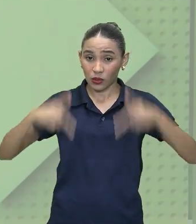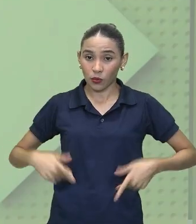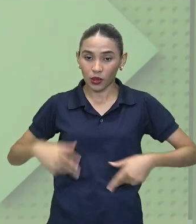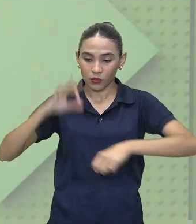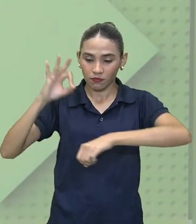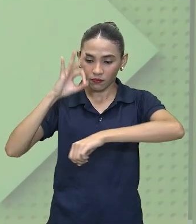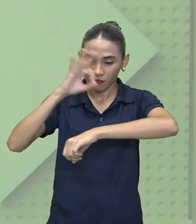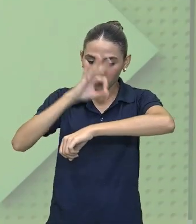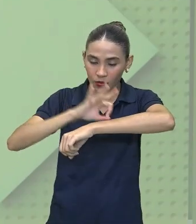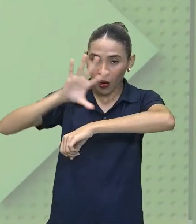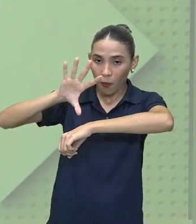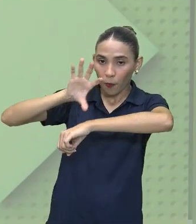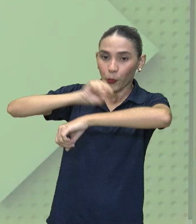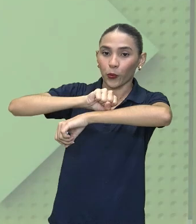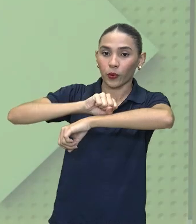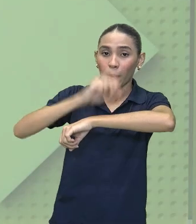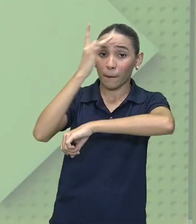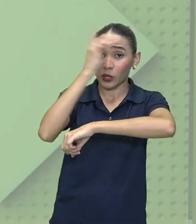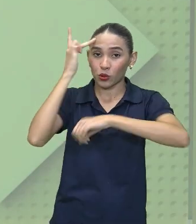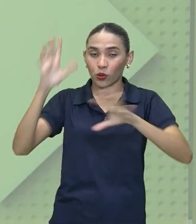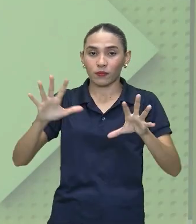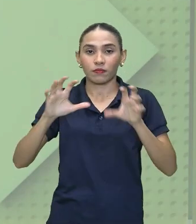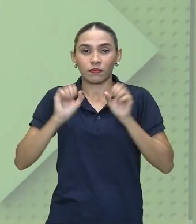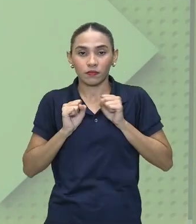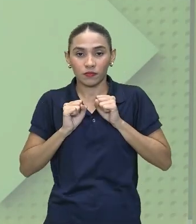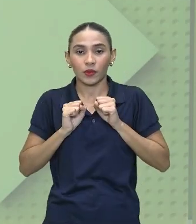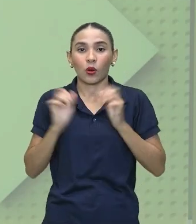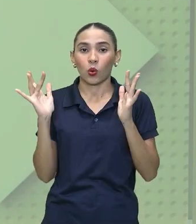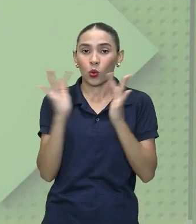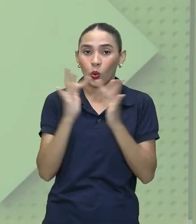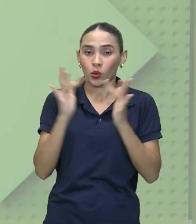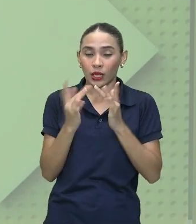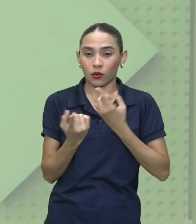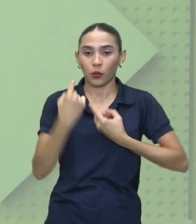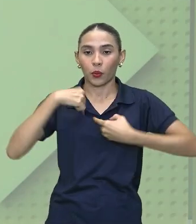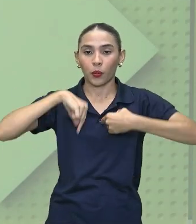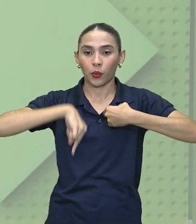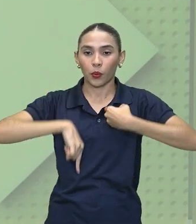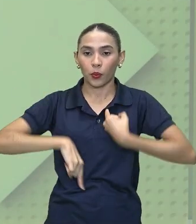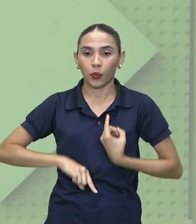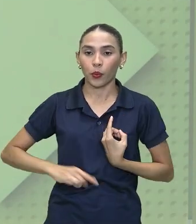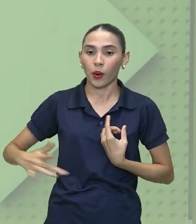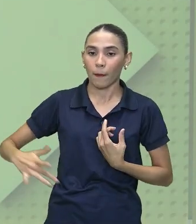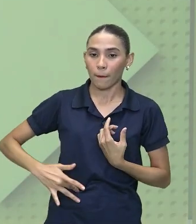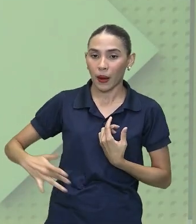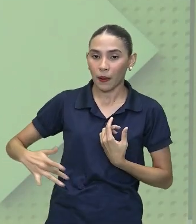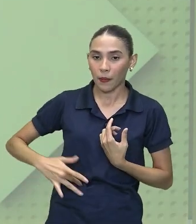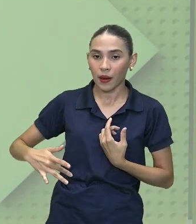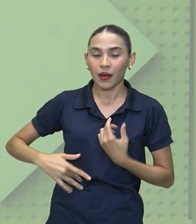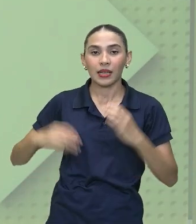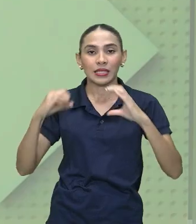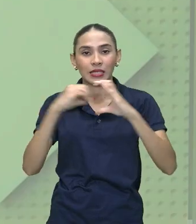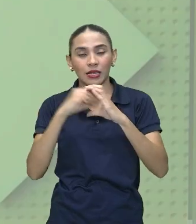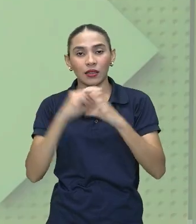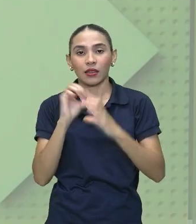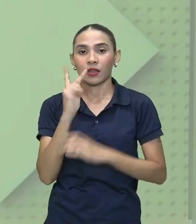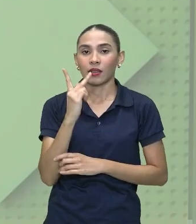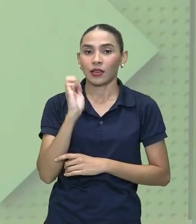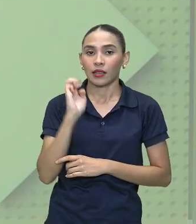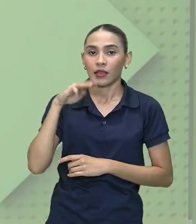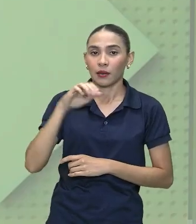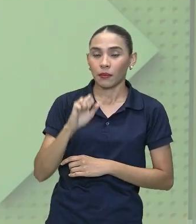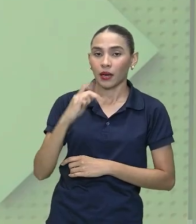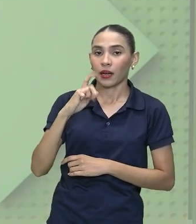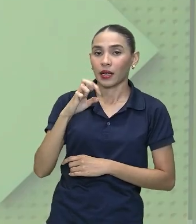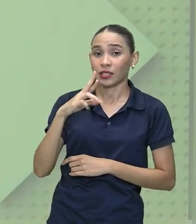injeta esse esporozoito, que vai para o fígado, que vai atuar nas células hepáticas, que são as células